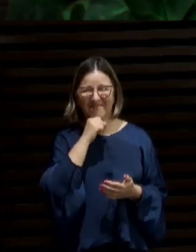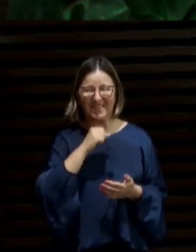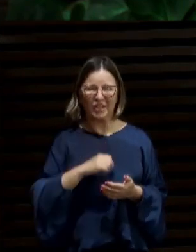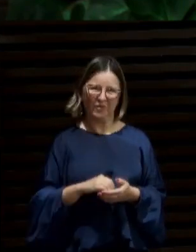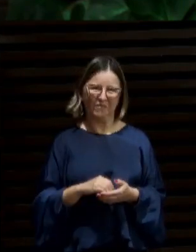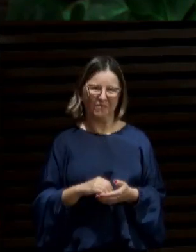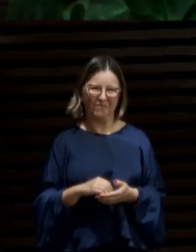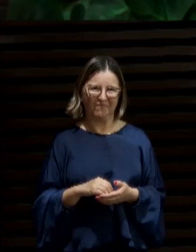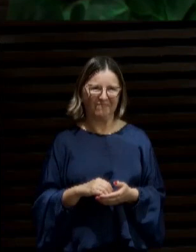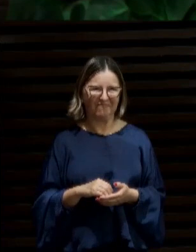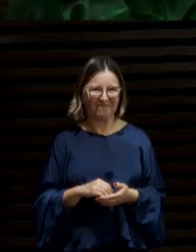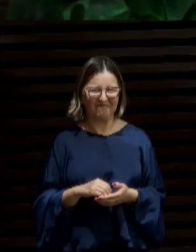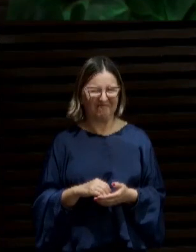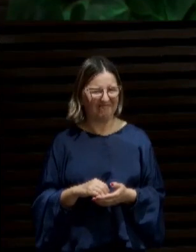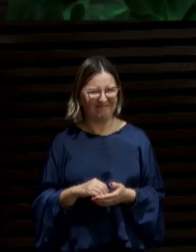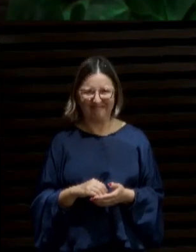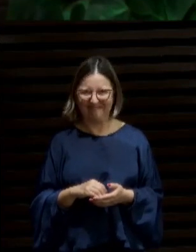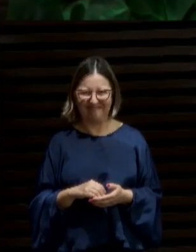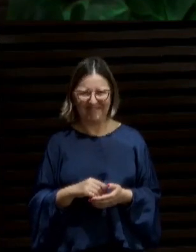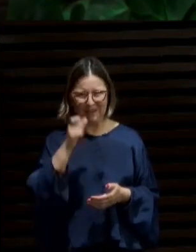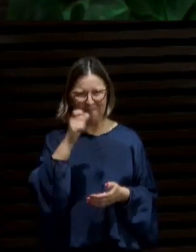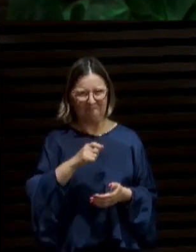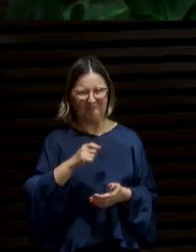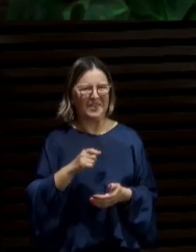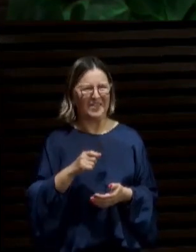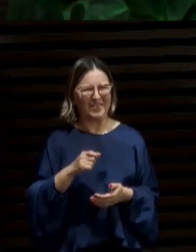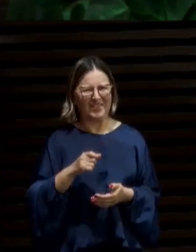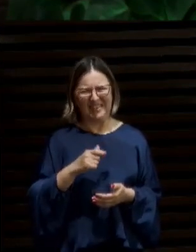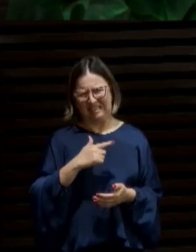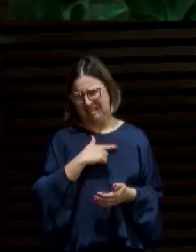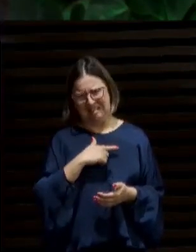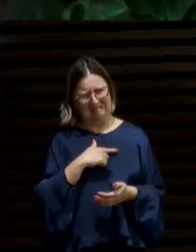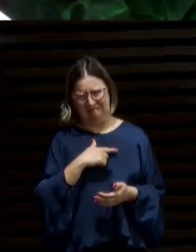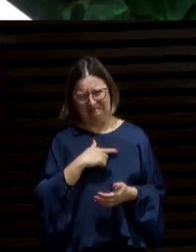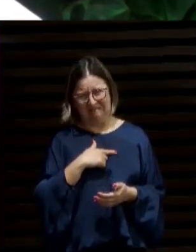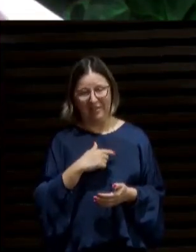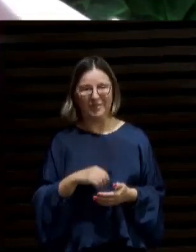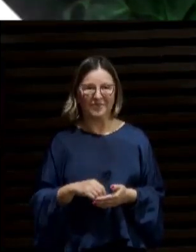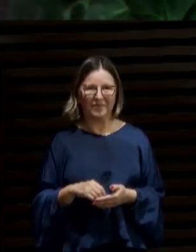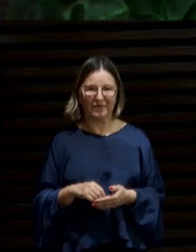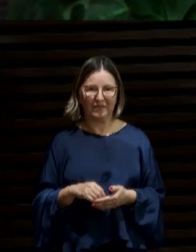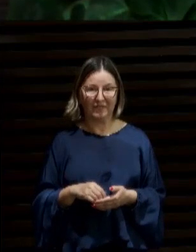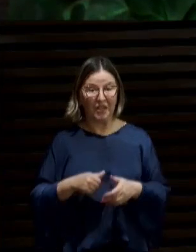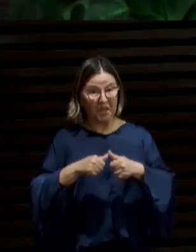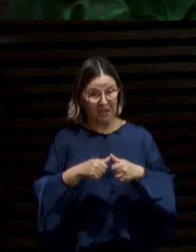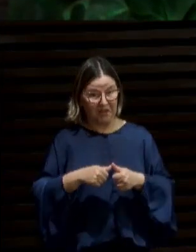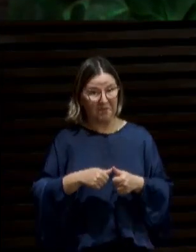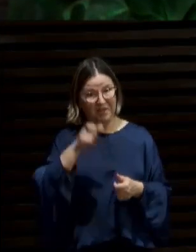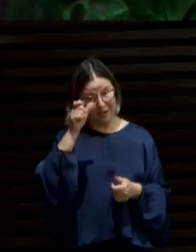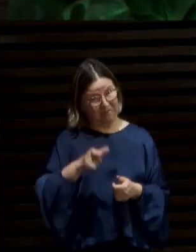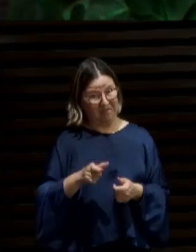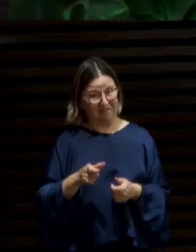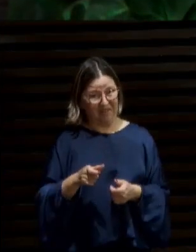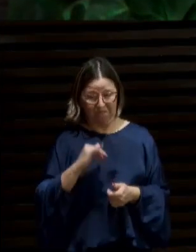Cai tudo, amolece tudo, fica sem nada. É isso tudo que é o homem? Que lamentável.